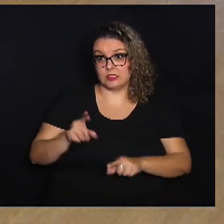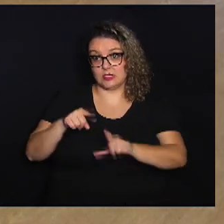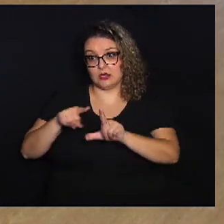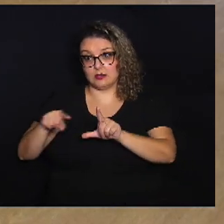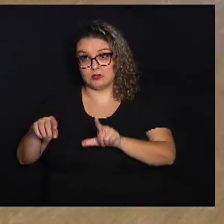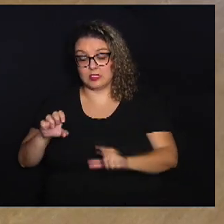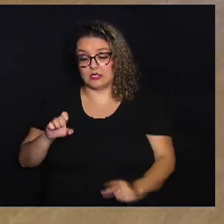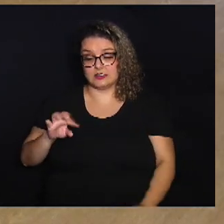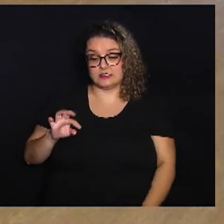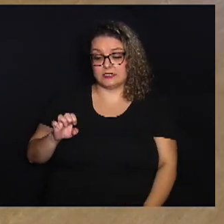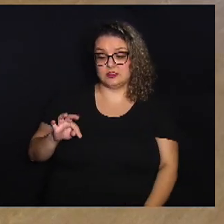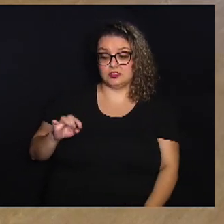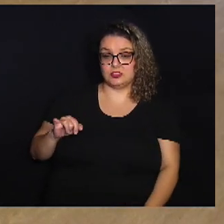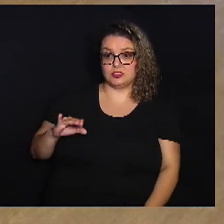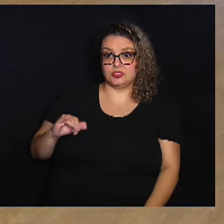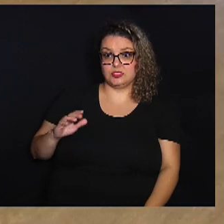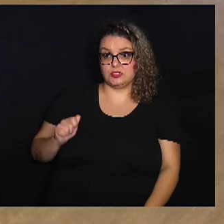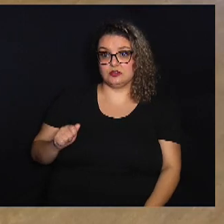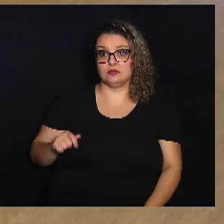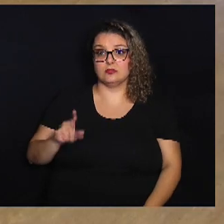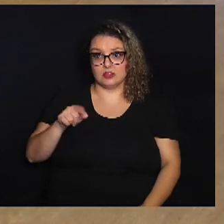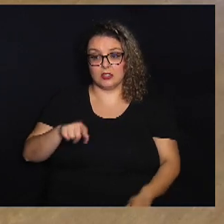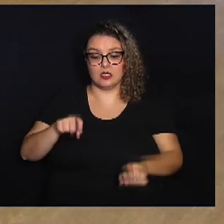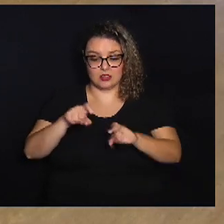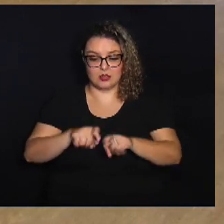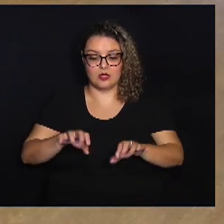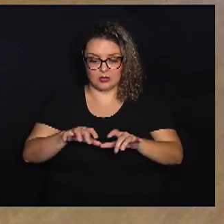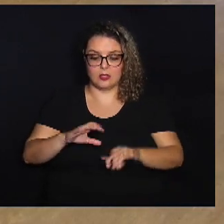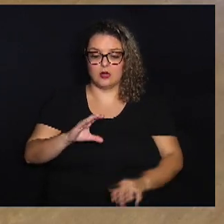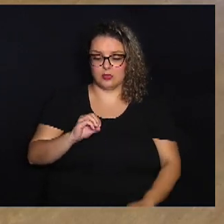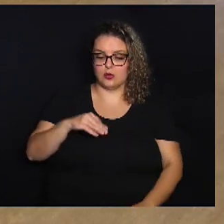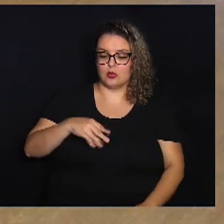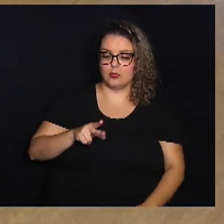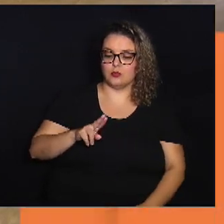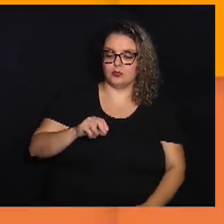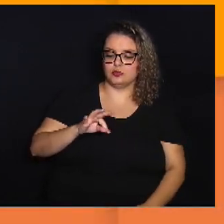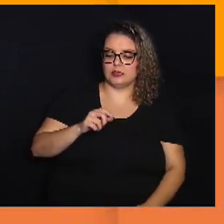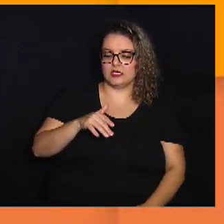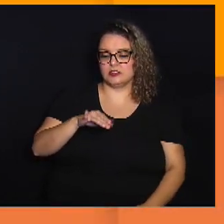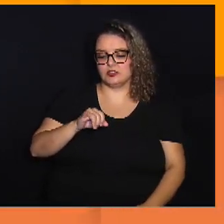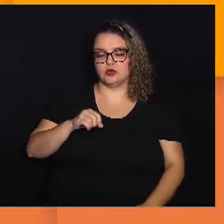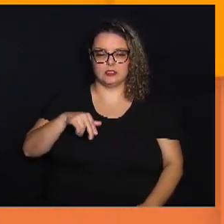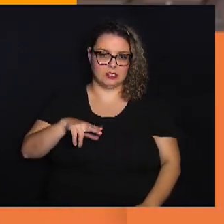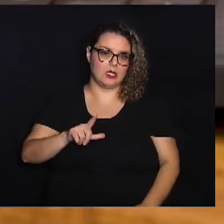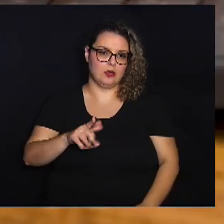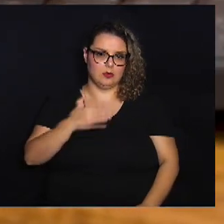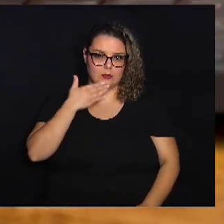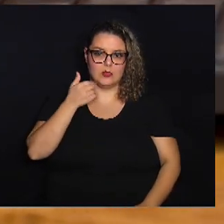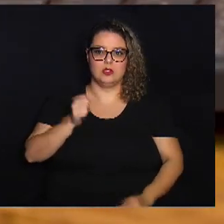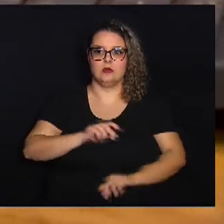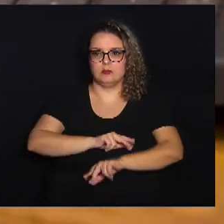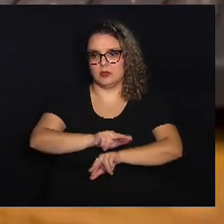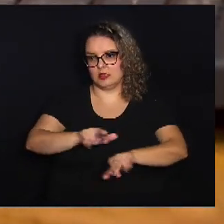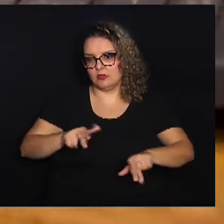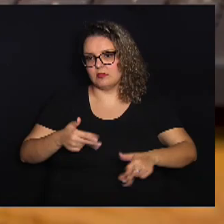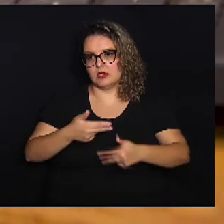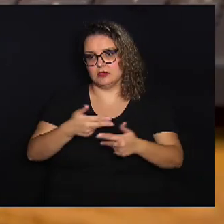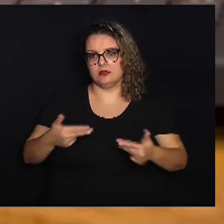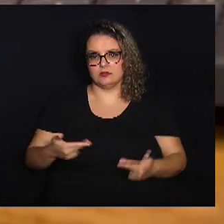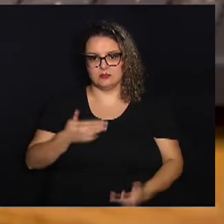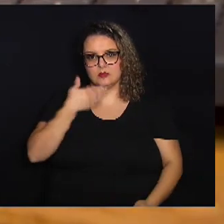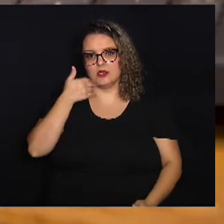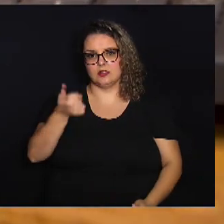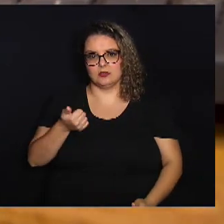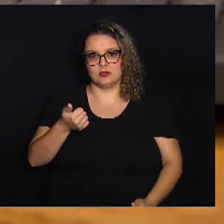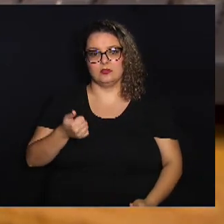estatística? É a computação. Essa parte computacional que melhorou muito, aumentou muito, então que